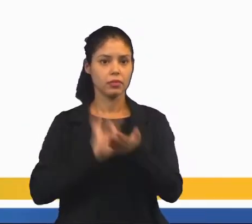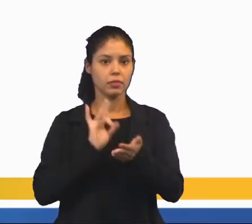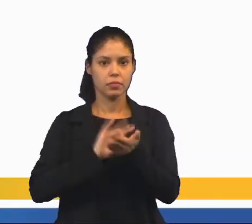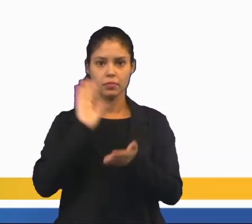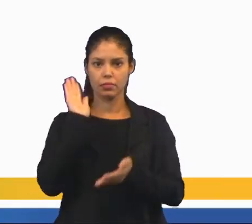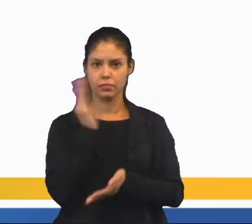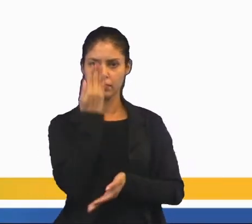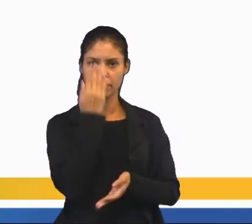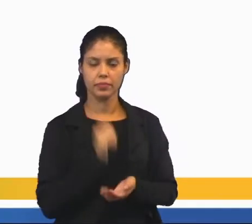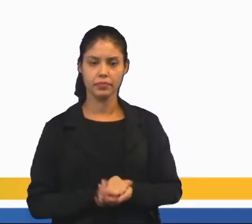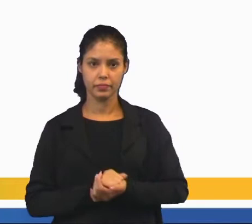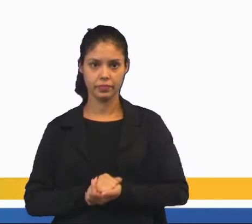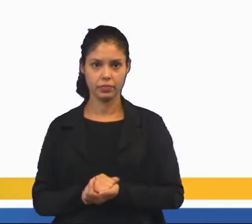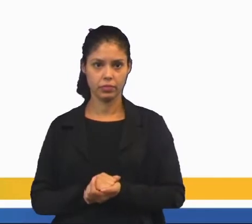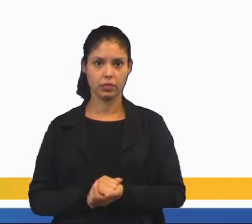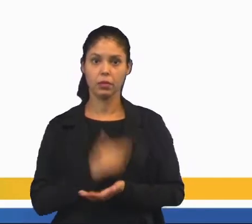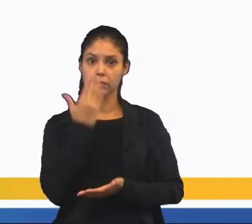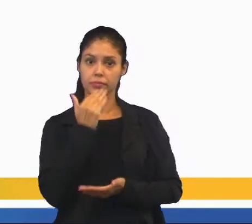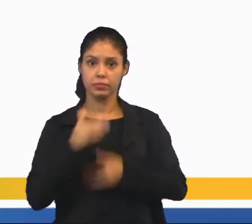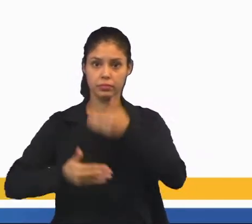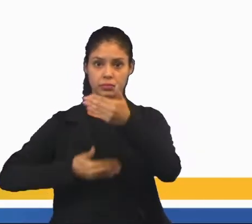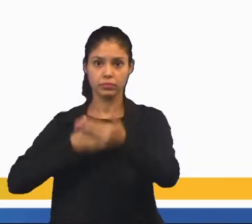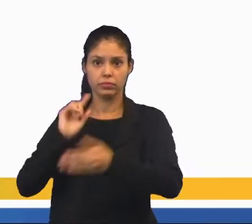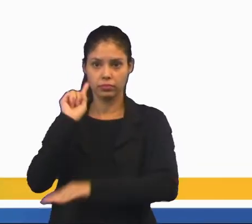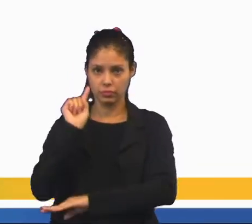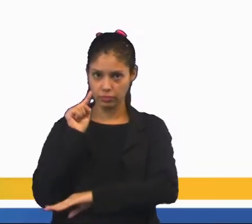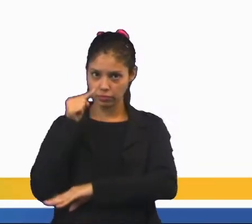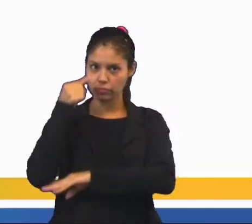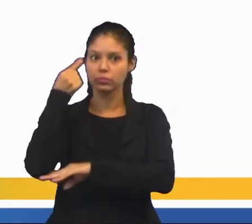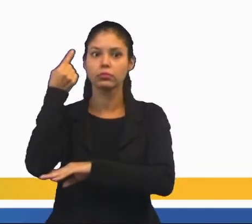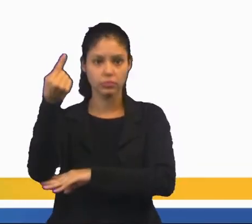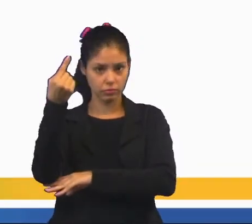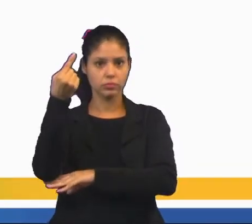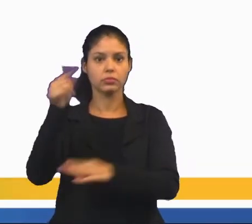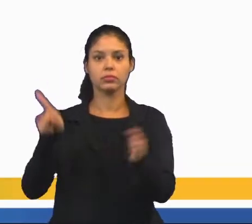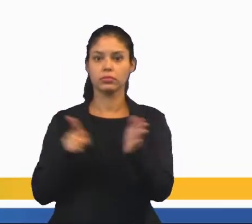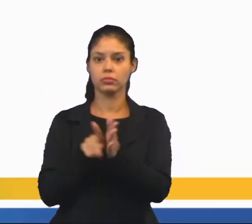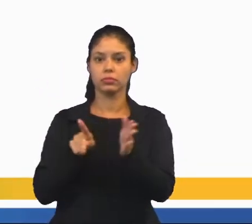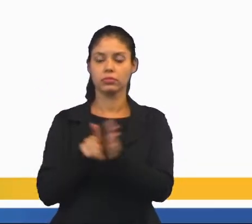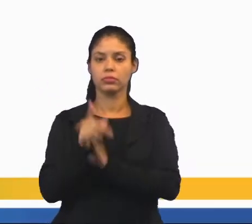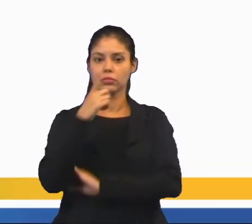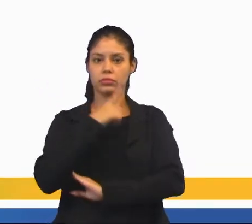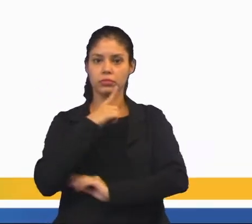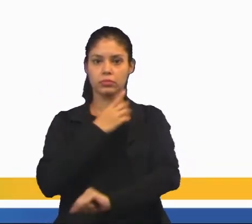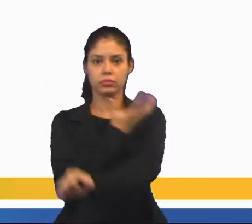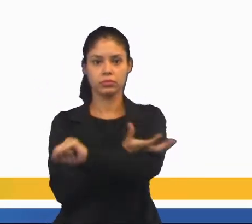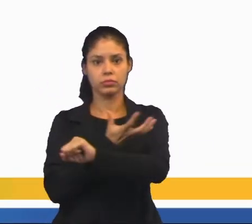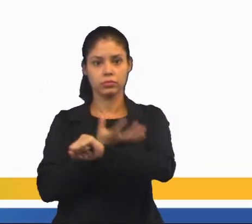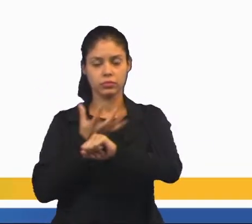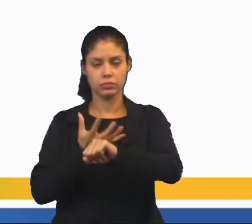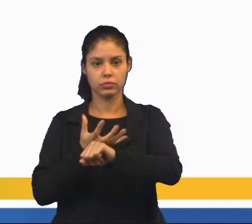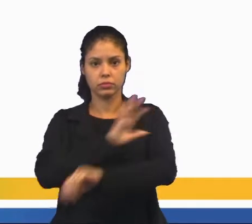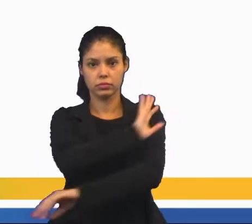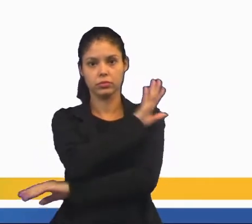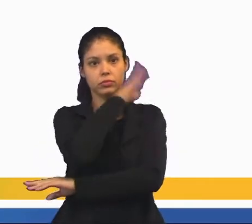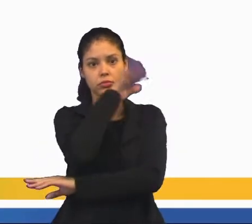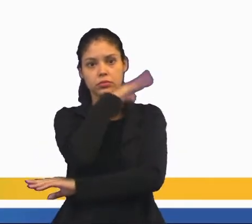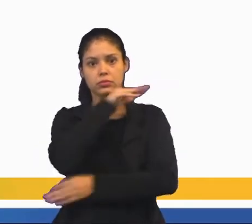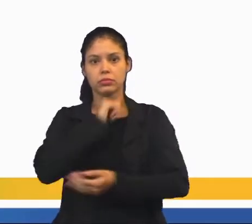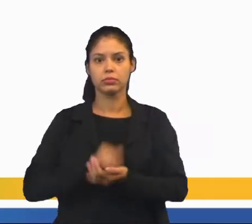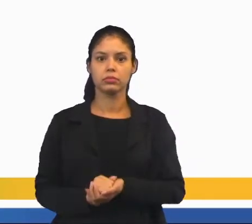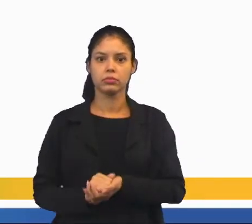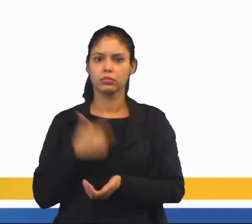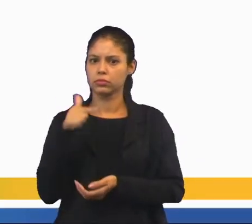Verdadeiro ou falso? Os alimentos processados são aqueles obtidos diretamente de plantas